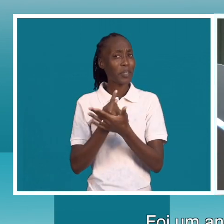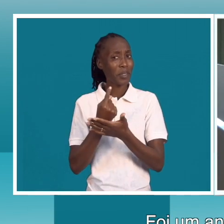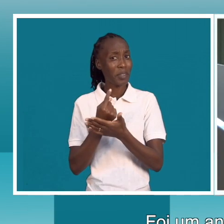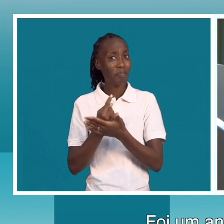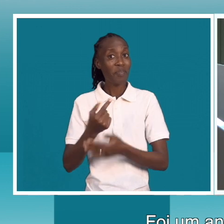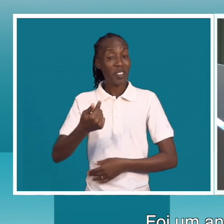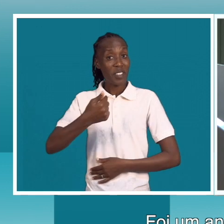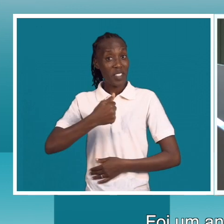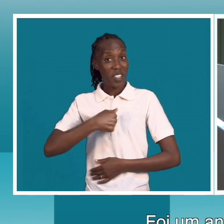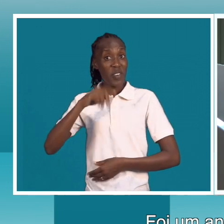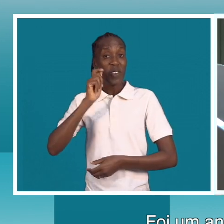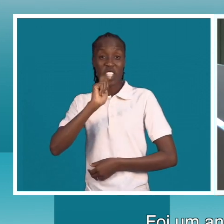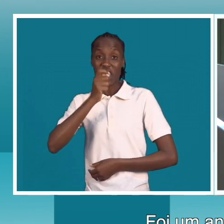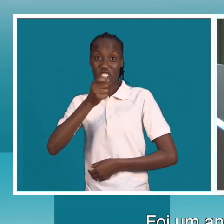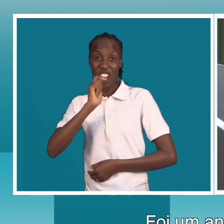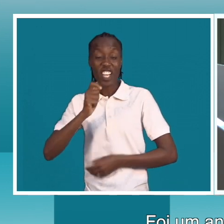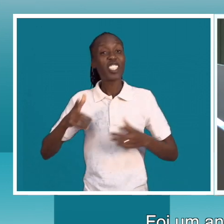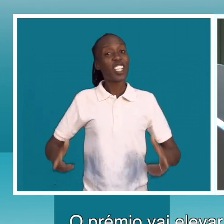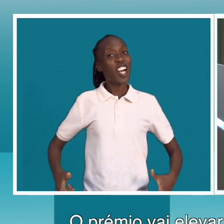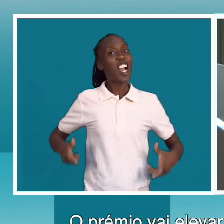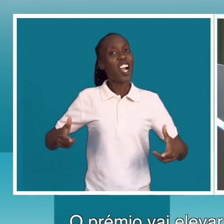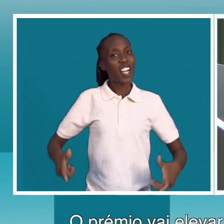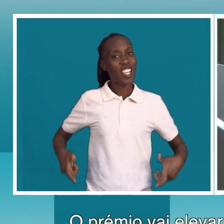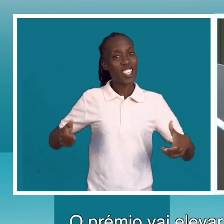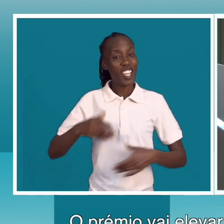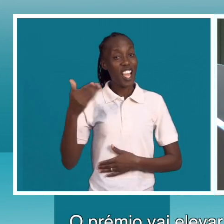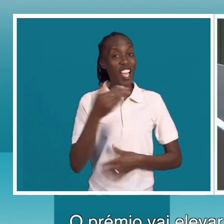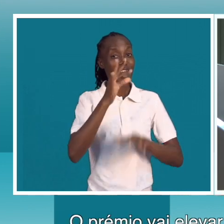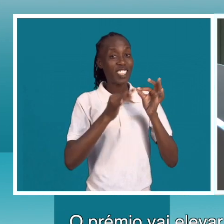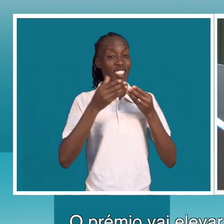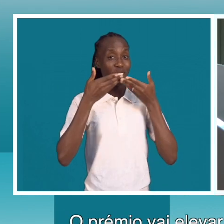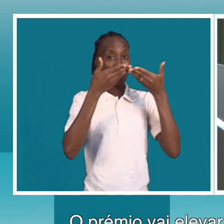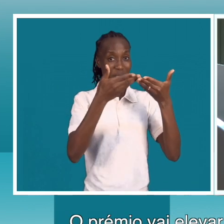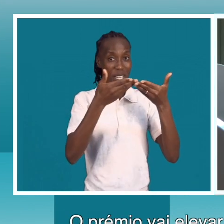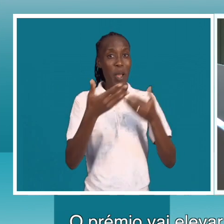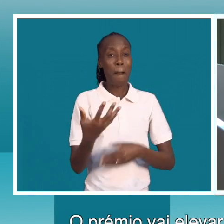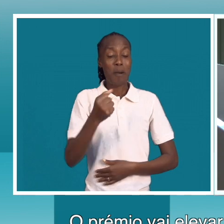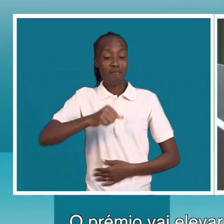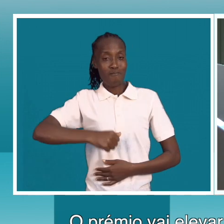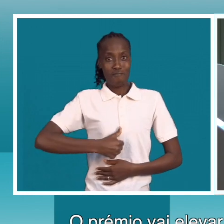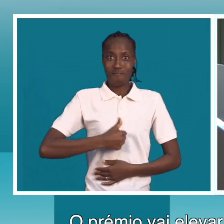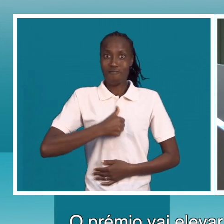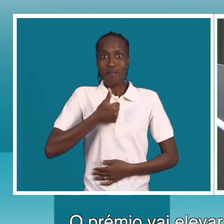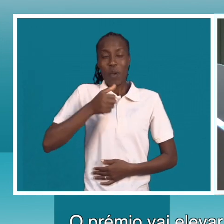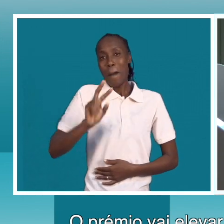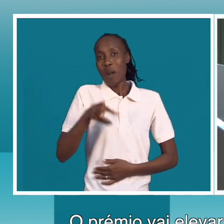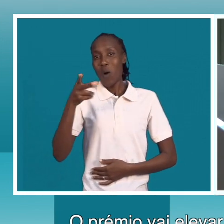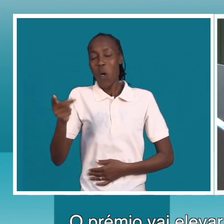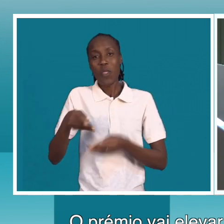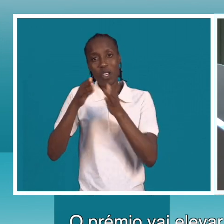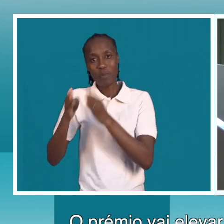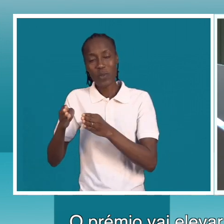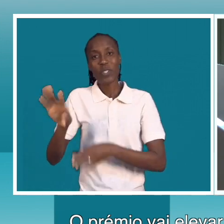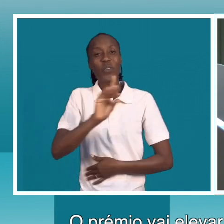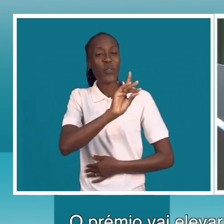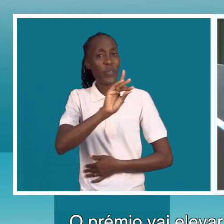ser um jornalista cadeirante, não é? Este prémio vai levantar autoestima para outras pessoas